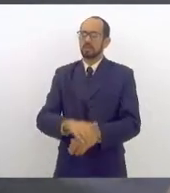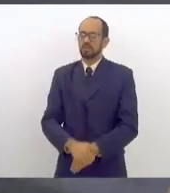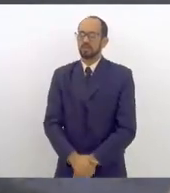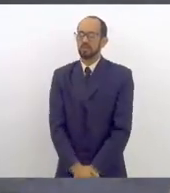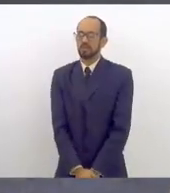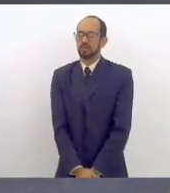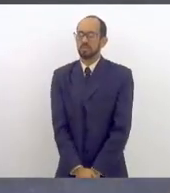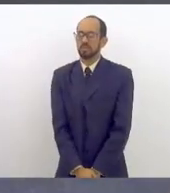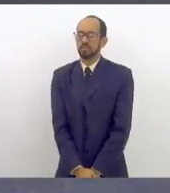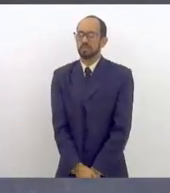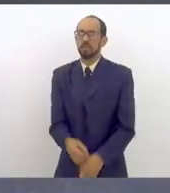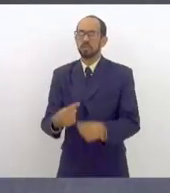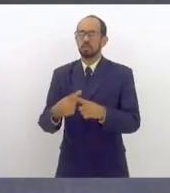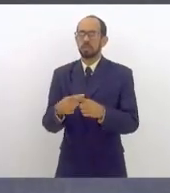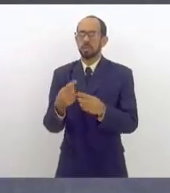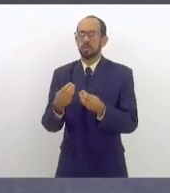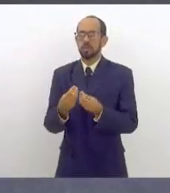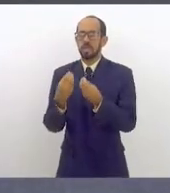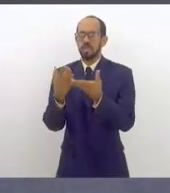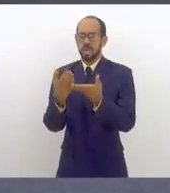Porque eu vou estar entregando